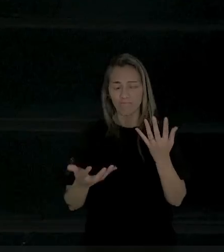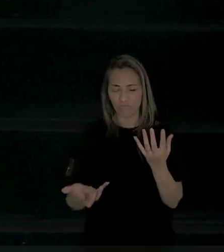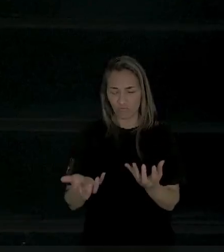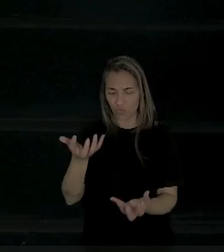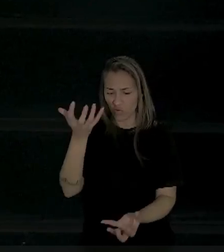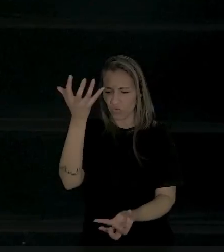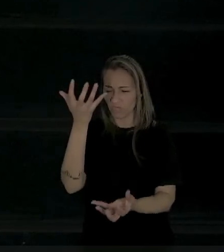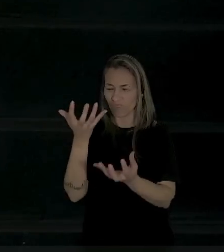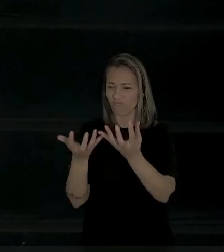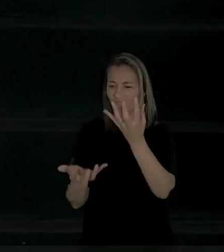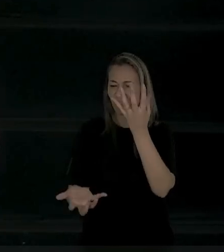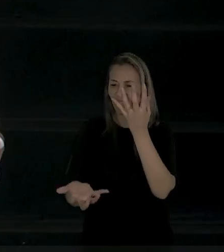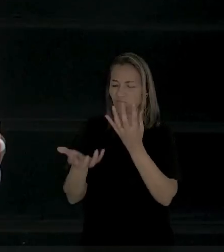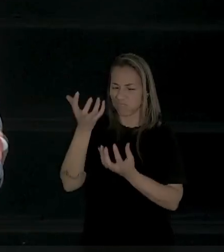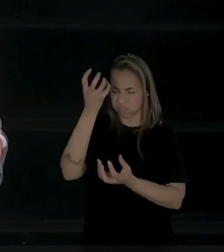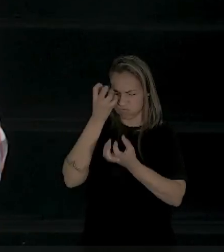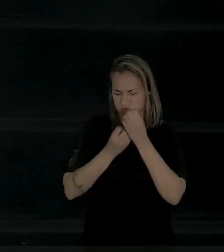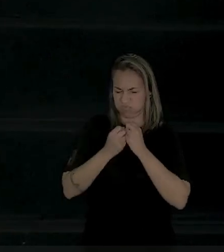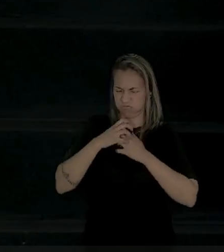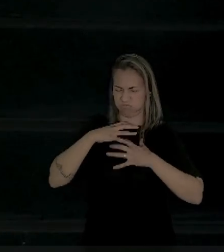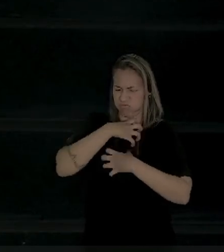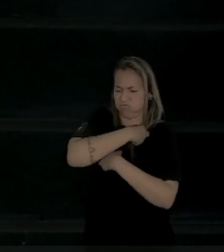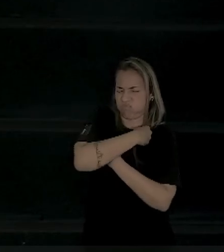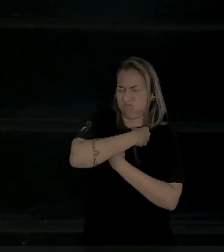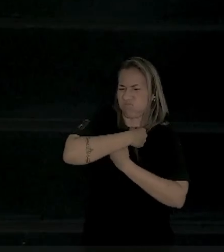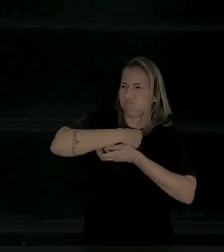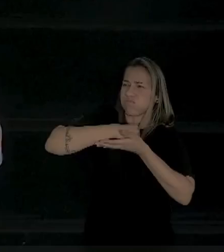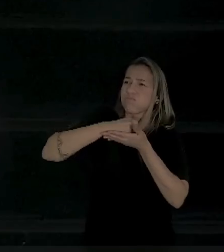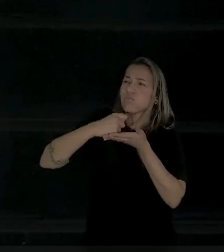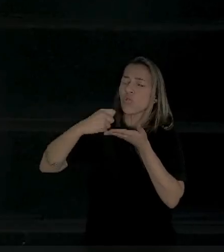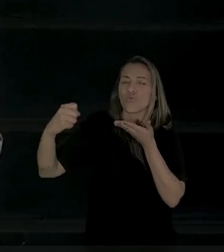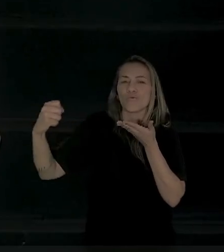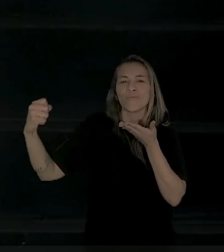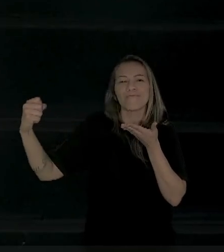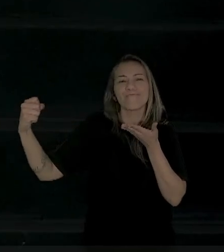o fogo consome. O fogo faz deixar de existir.